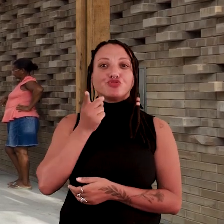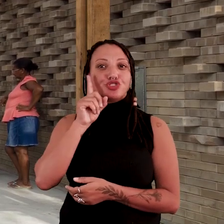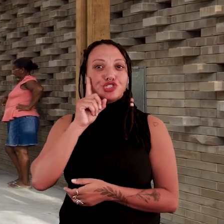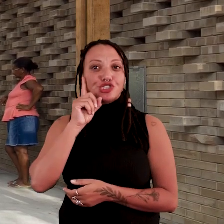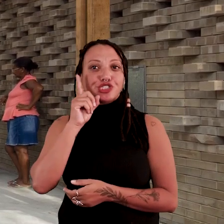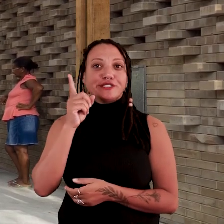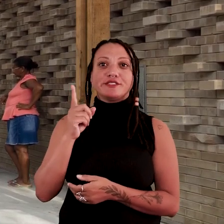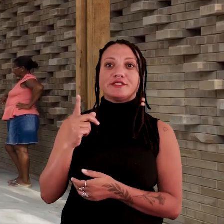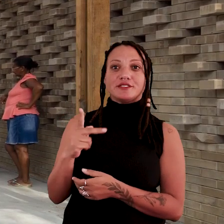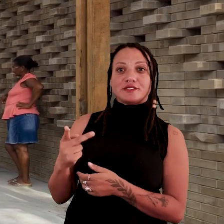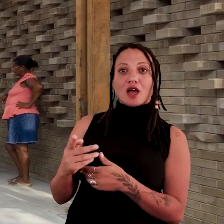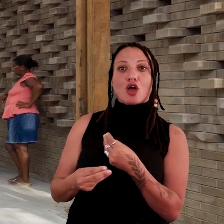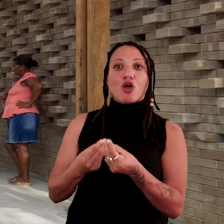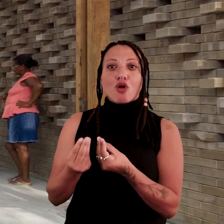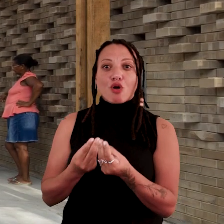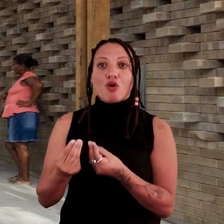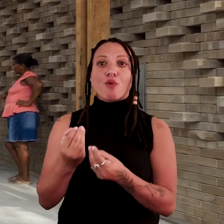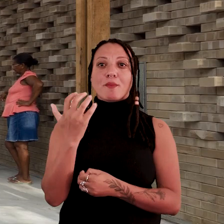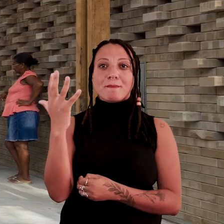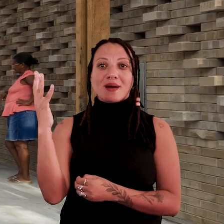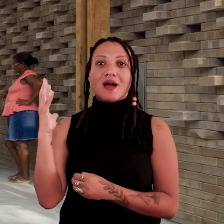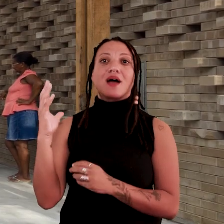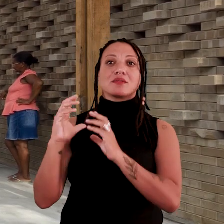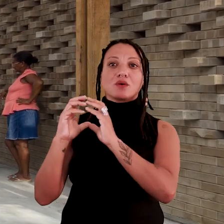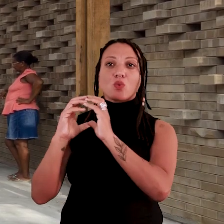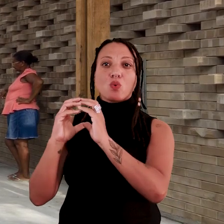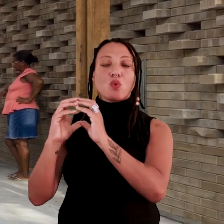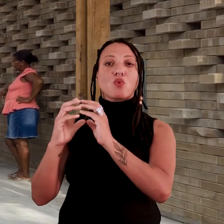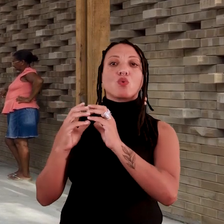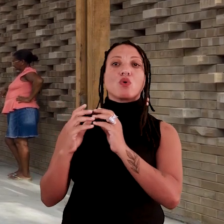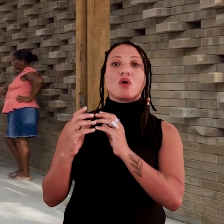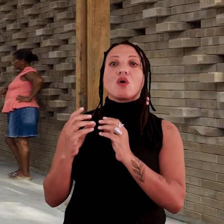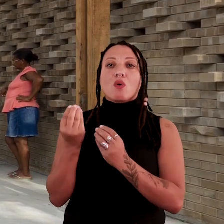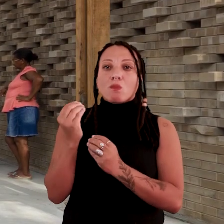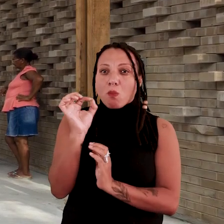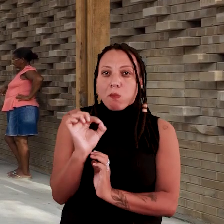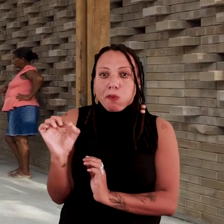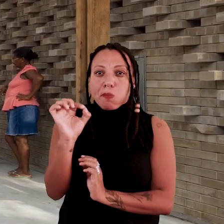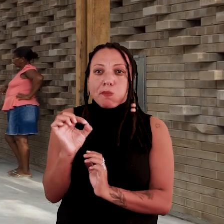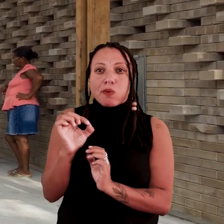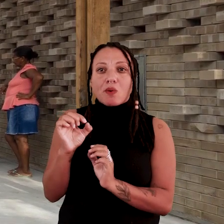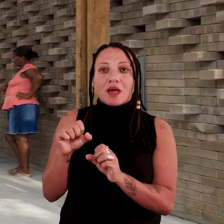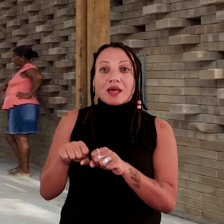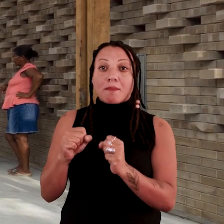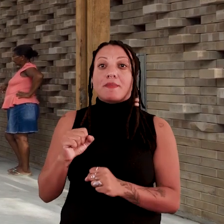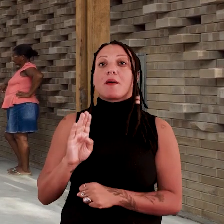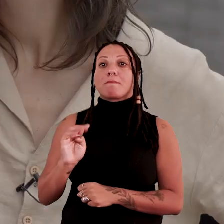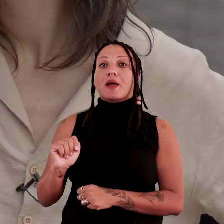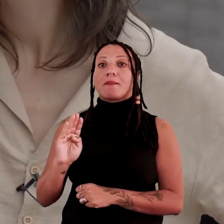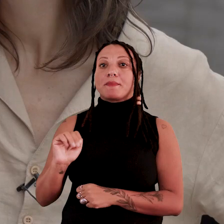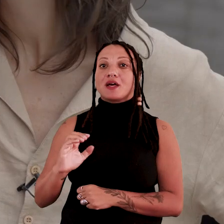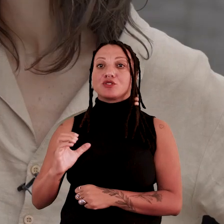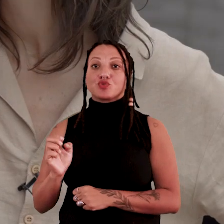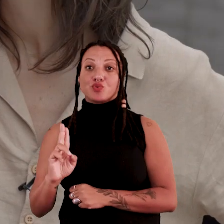babaçu e posteriormente com a produção dessa matéria-prima, né, a transformação dela em alguma matéria com valor agregado,